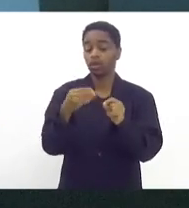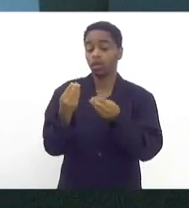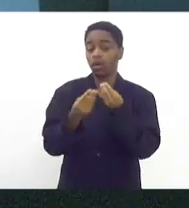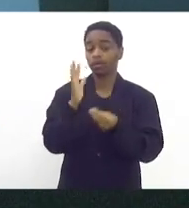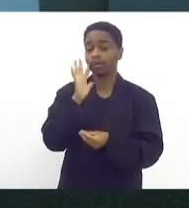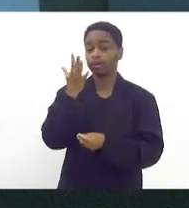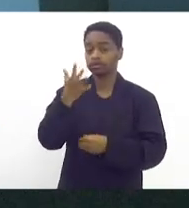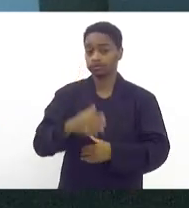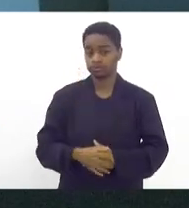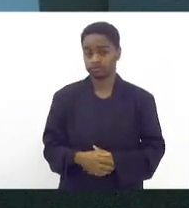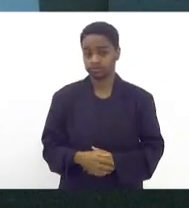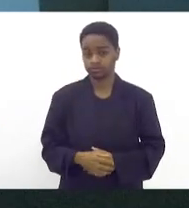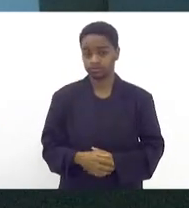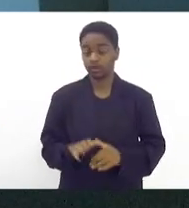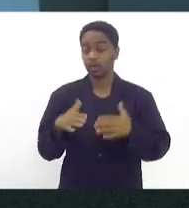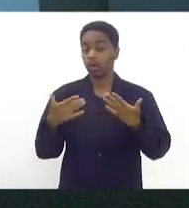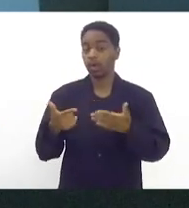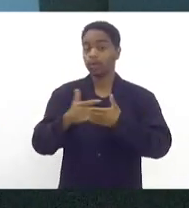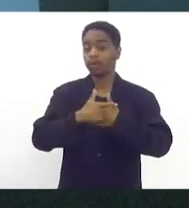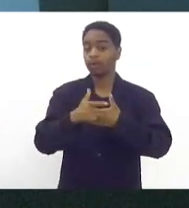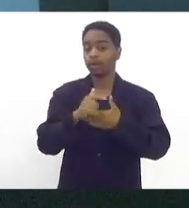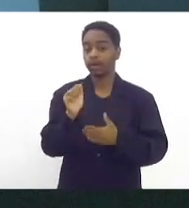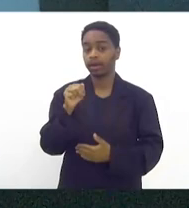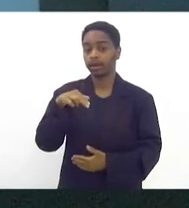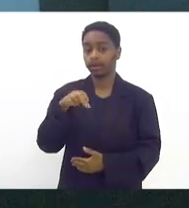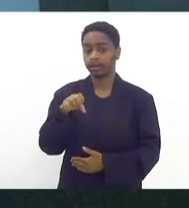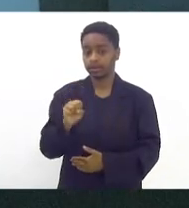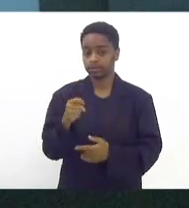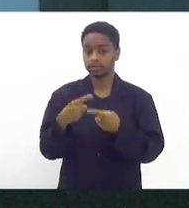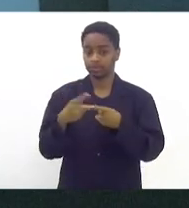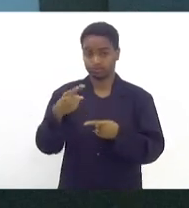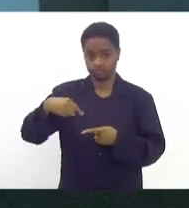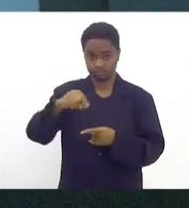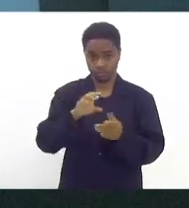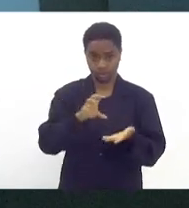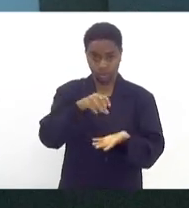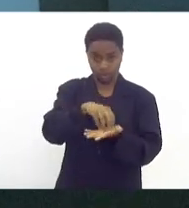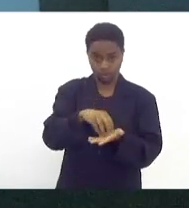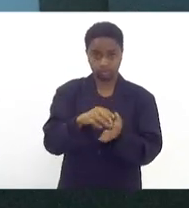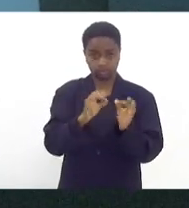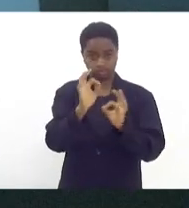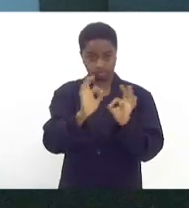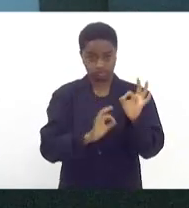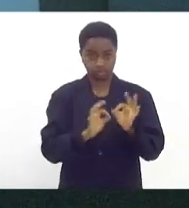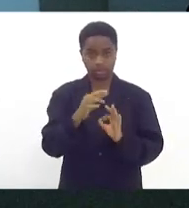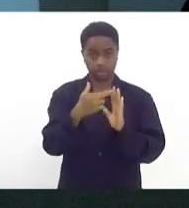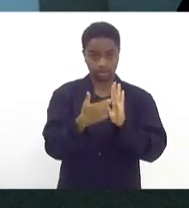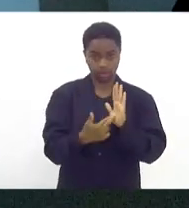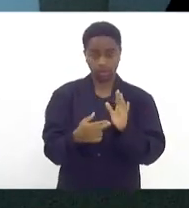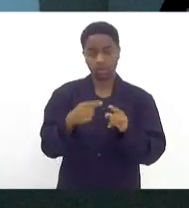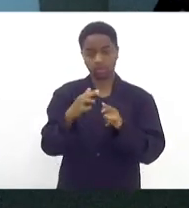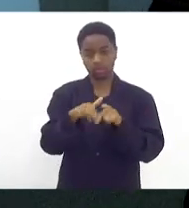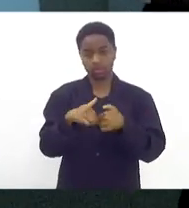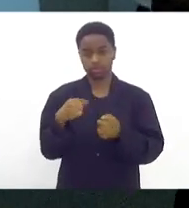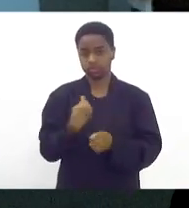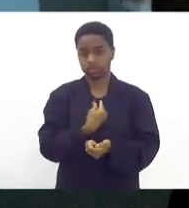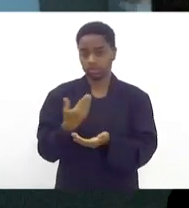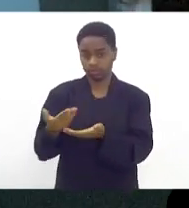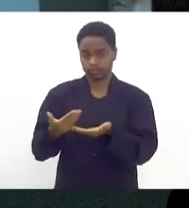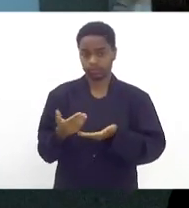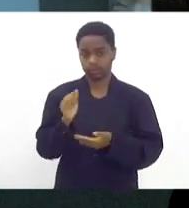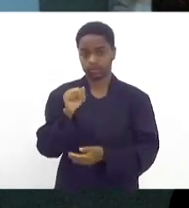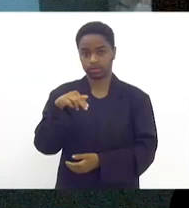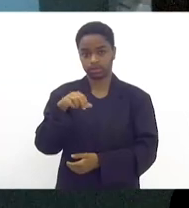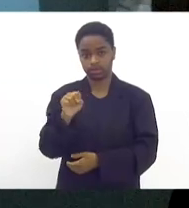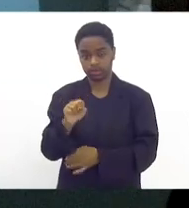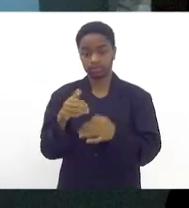resolvido qual é o papel da An que é um órgão regulador n é e é por isso que nós fizemos o convite também a INSS e